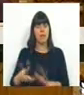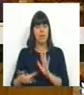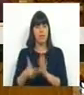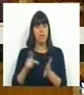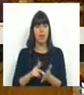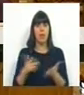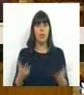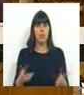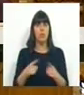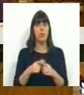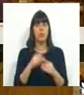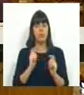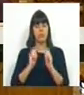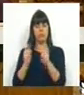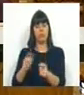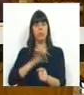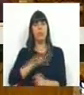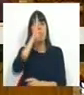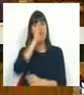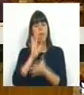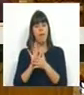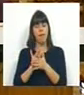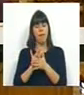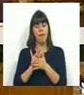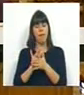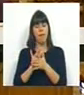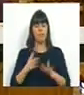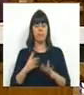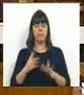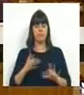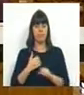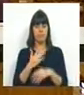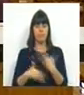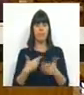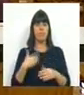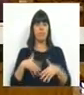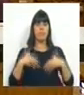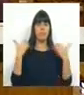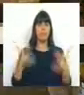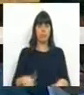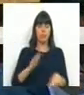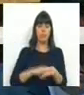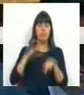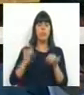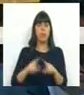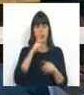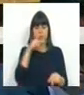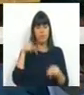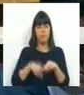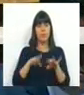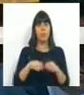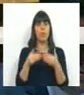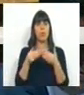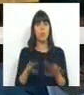e Tecnologia entregou ao Sr. Ministro uma carta de renúncia ao seu mandato. Em causa estava a suspensão